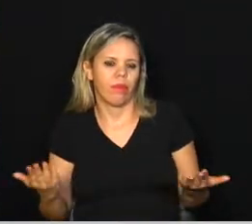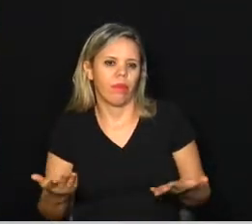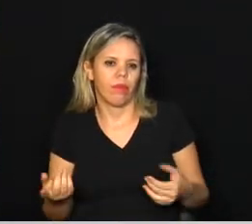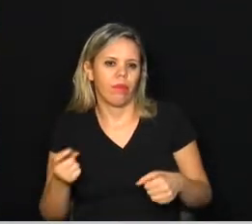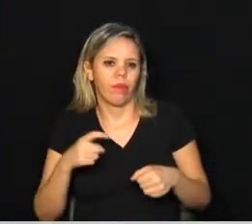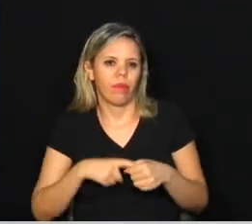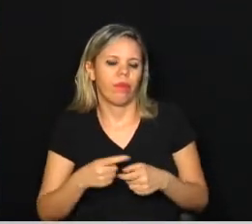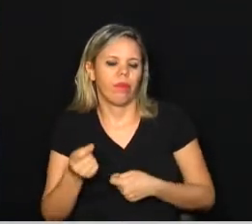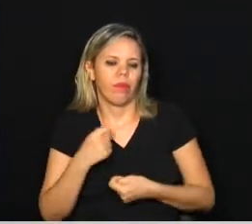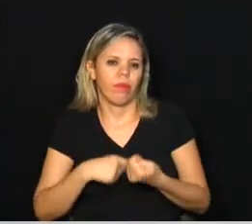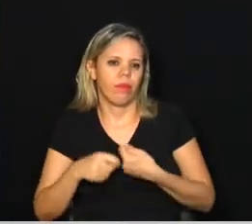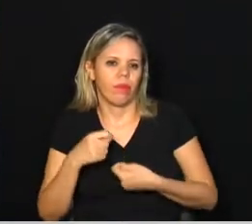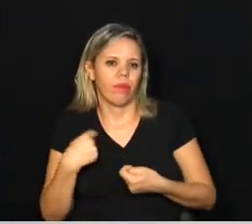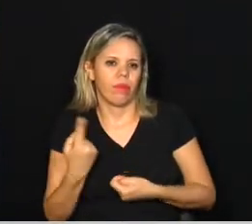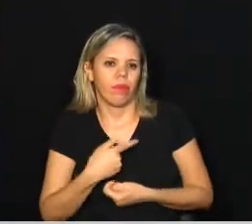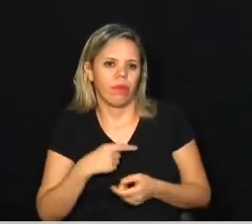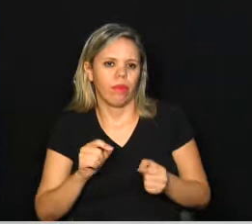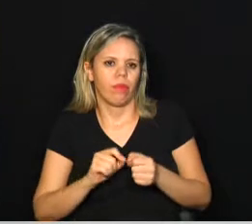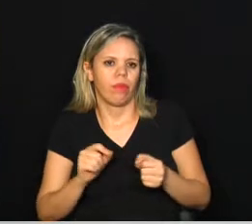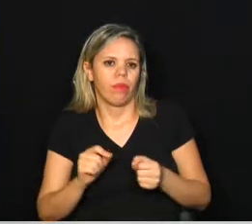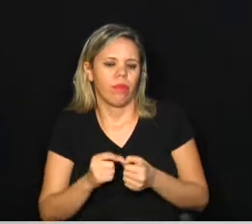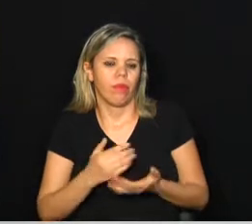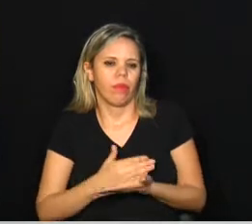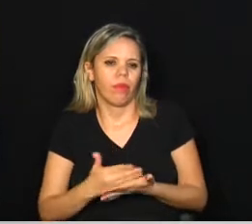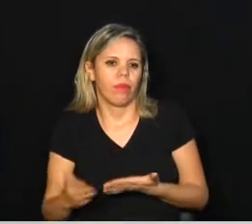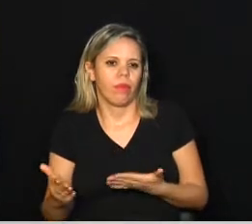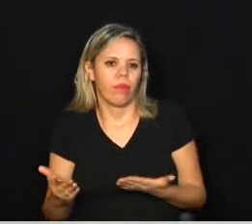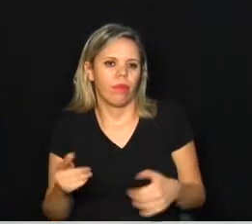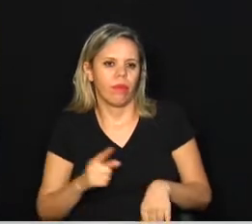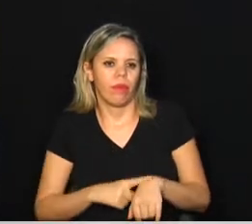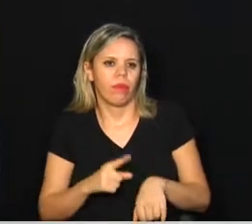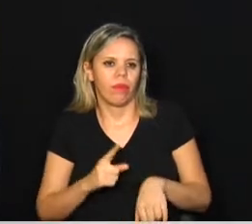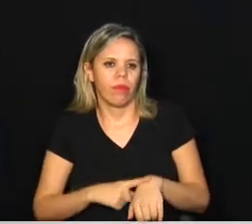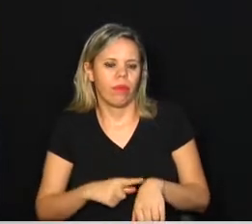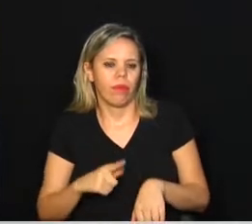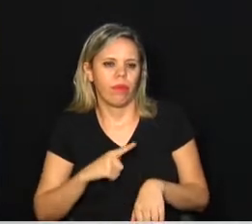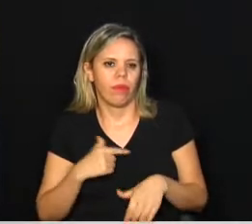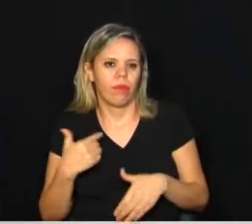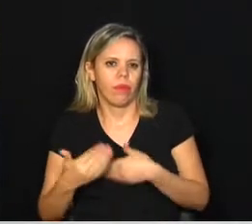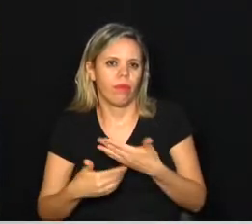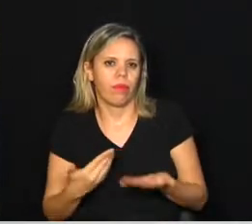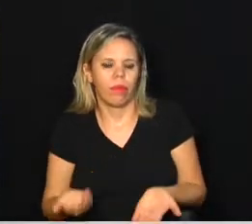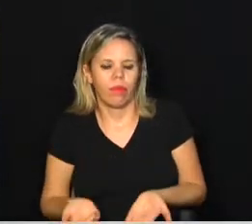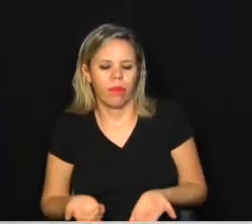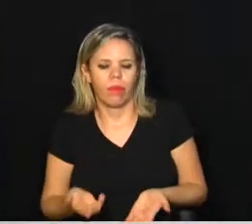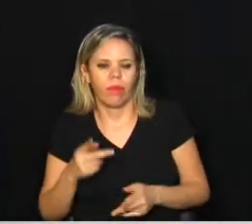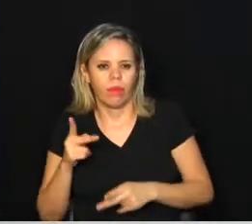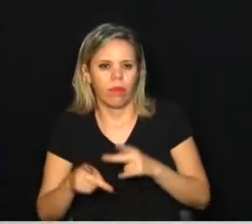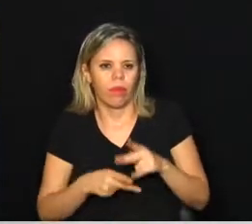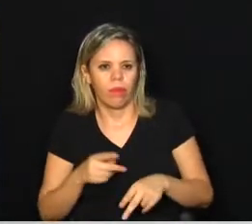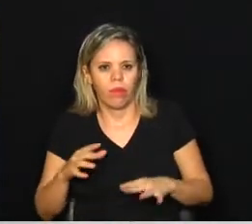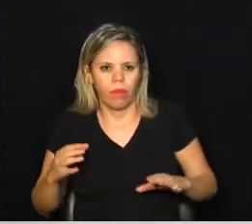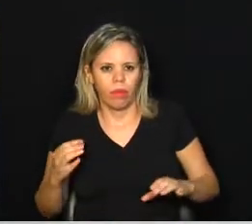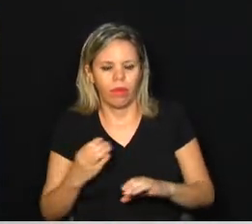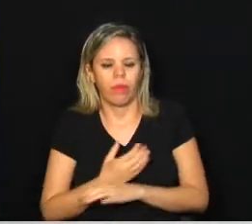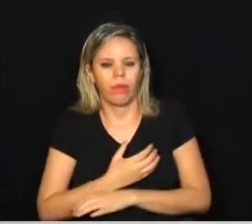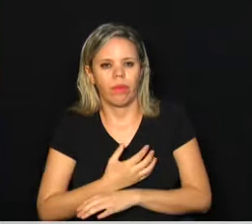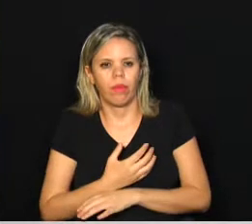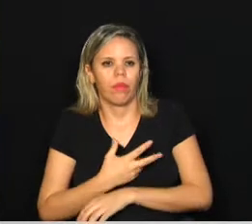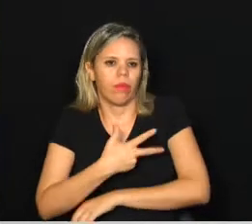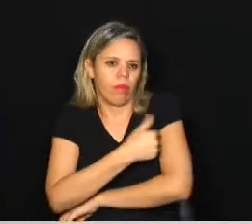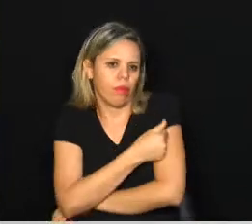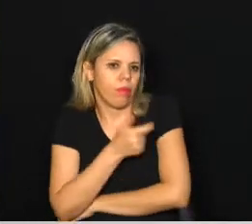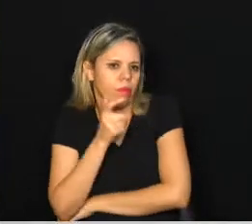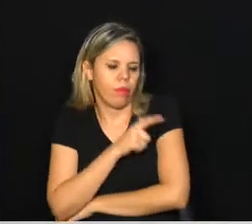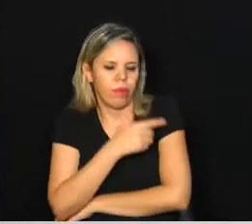retomada econômica, que a gente vai começar a partir do momento que a gente tiver aí, a população totalmente vacinada,